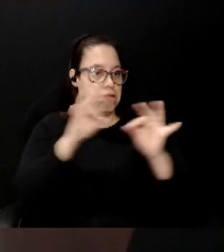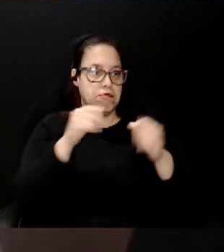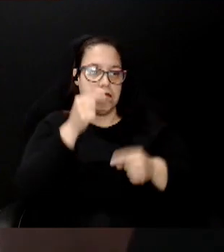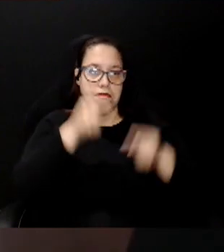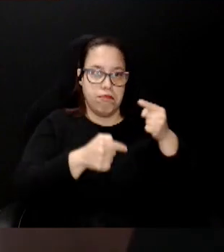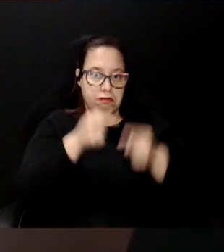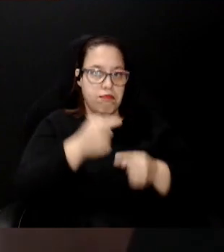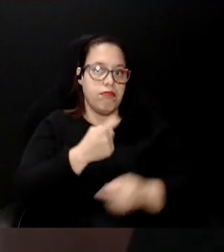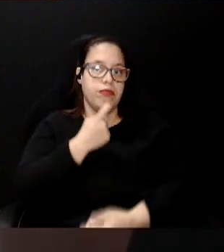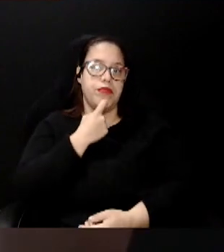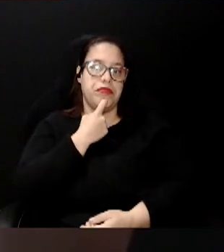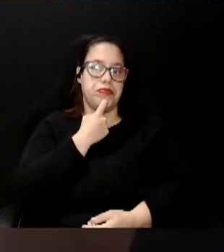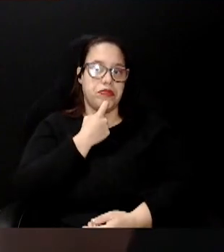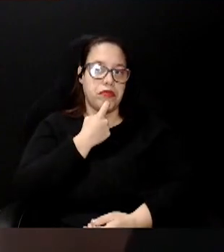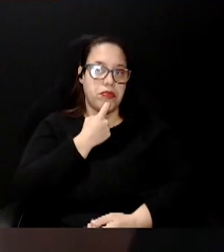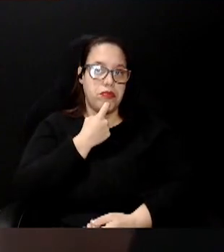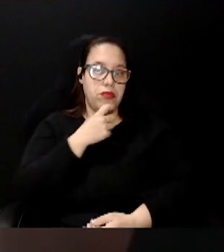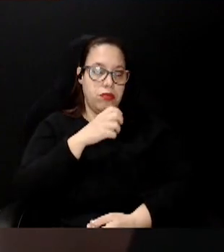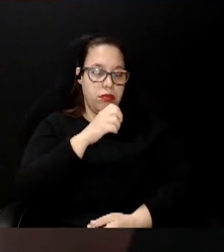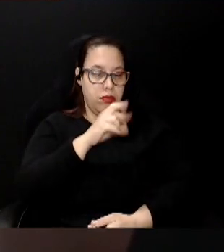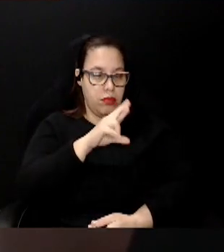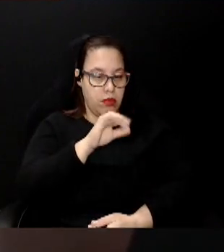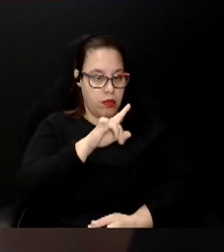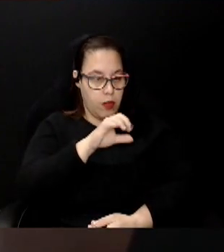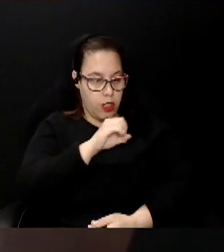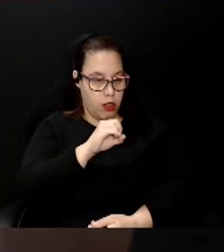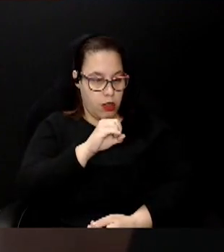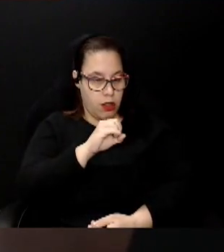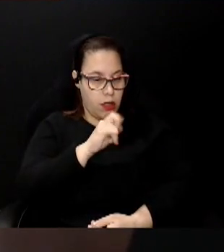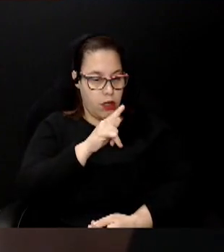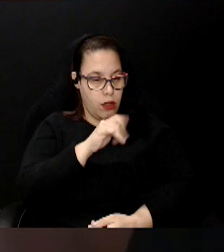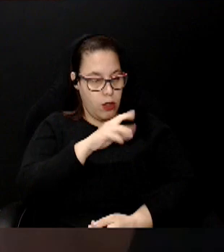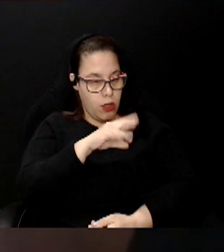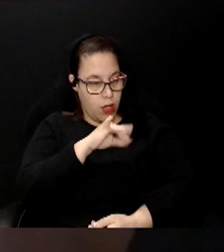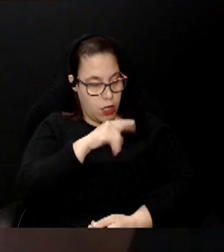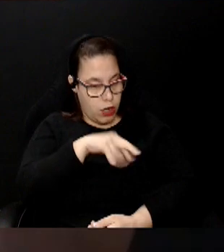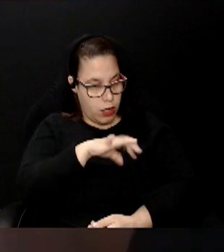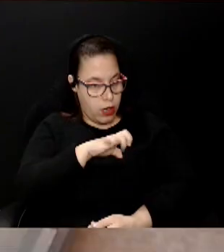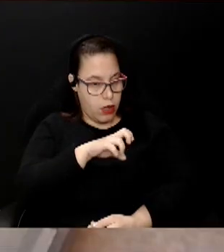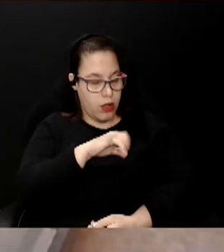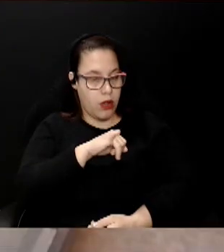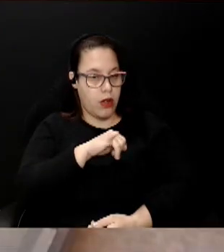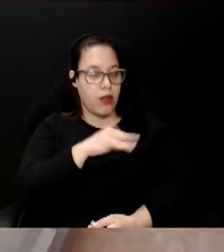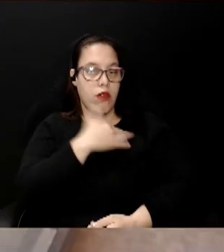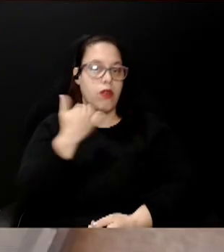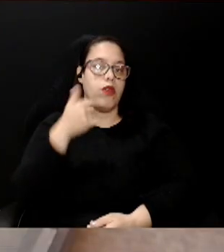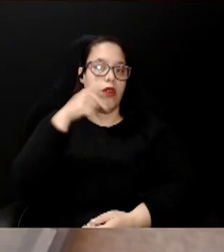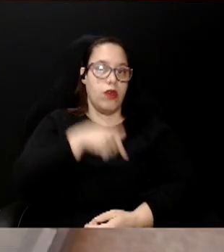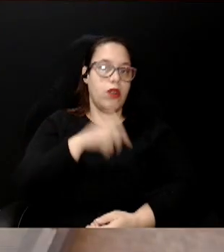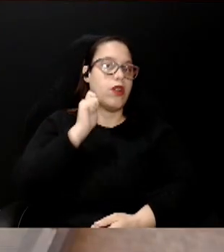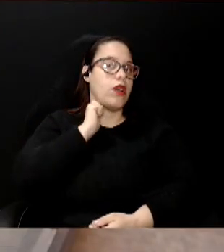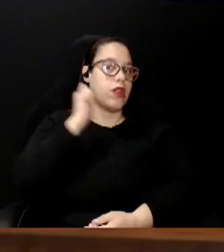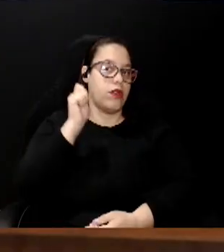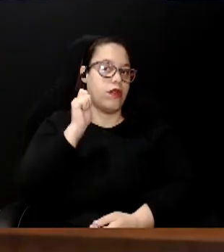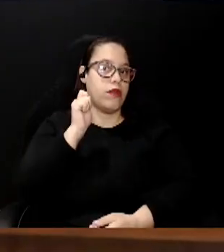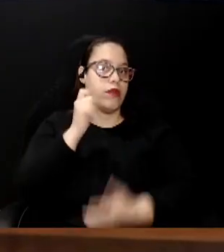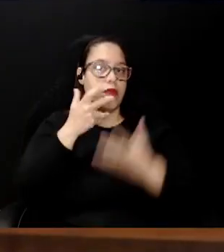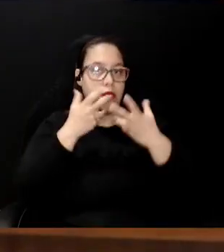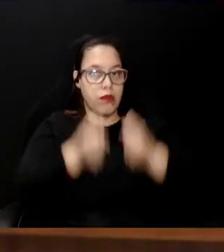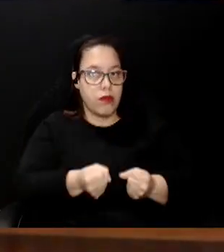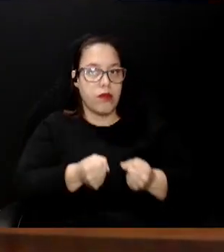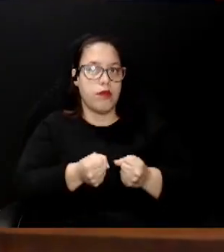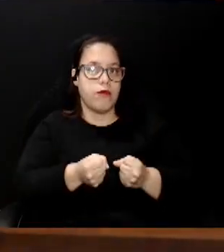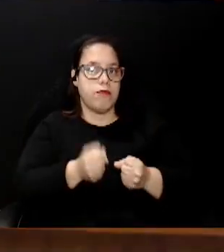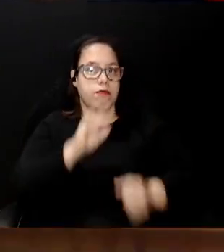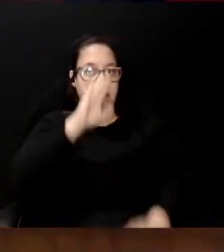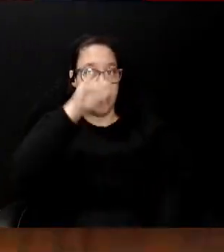campineira, Carlos Francisco Signorelli, faleceu no dia 7 de abril e recebeu a maior honraria